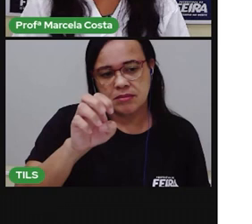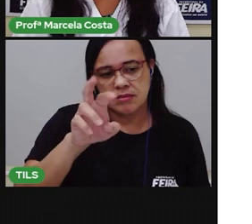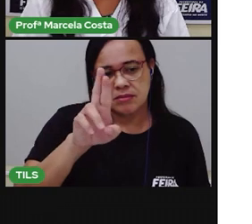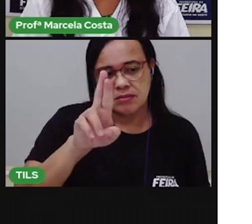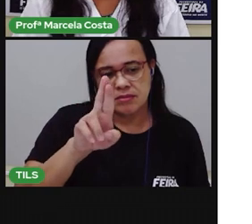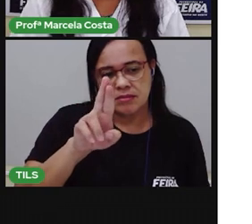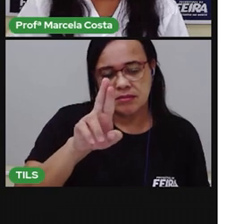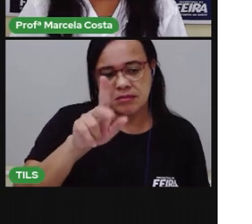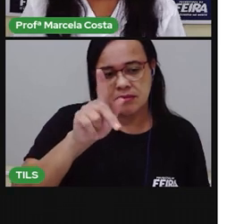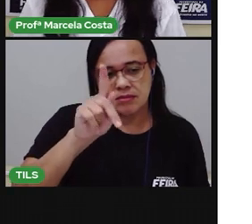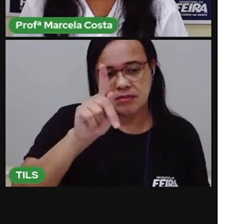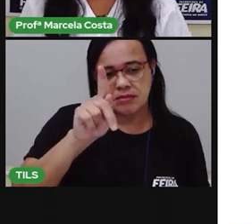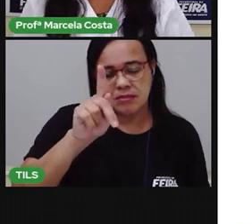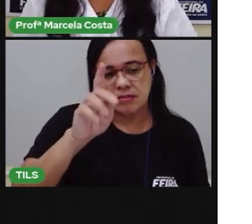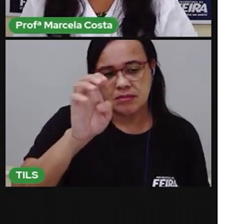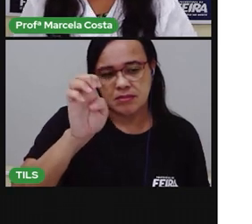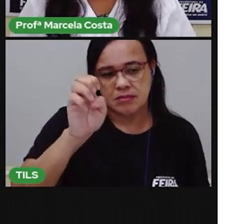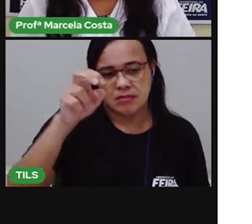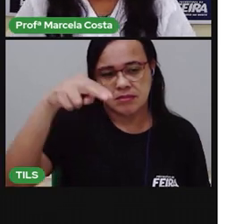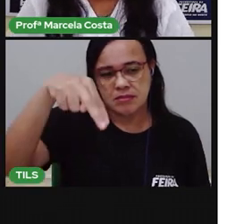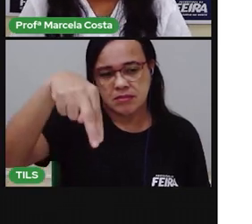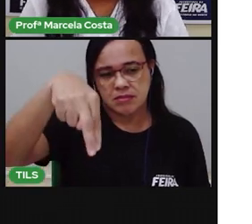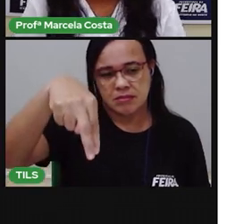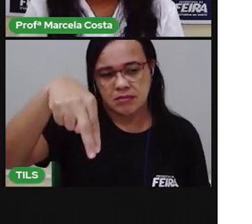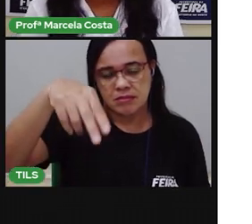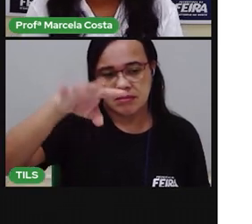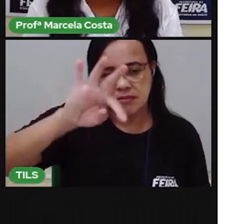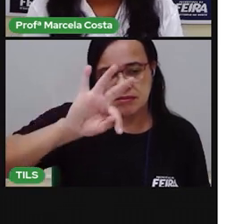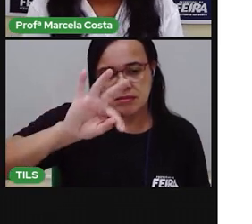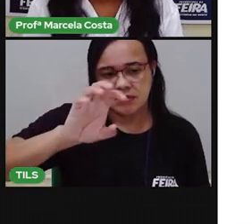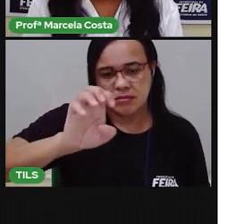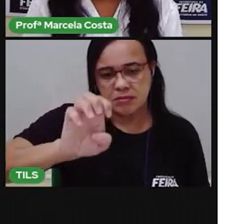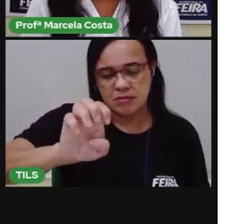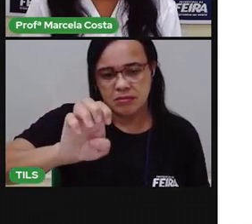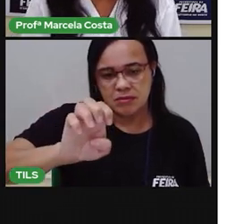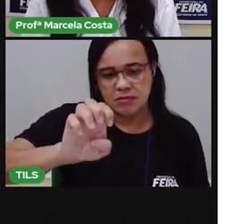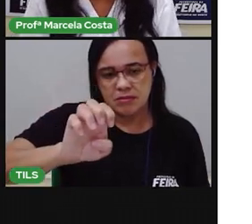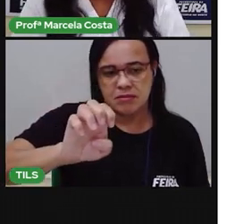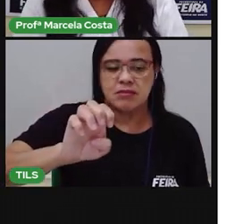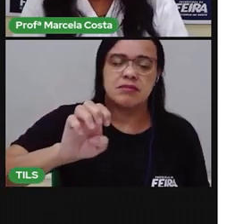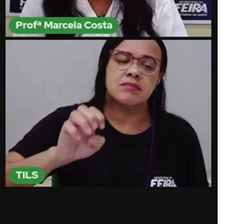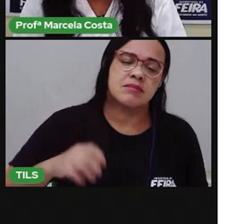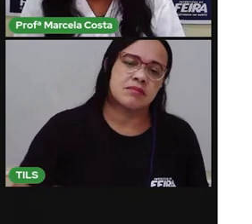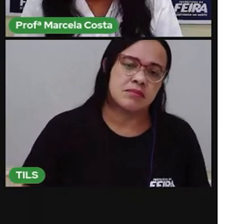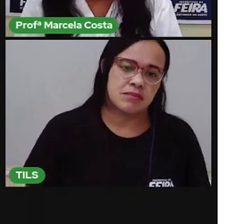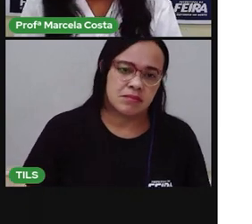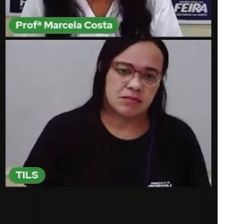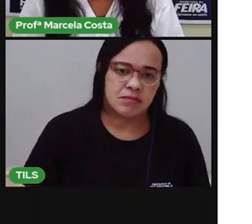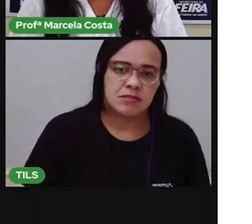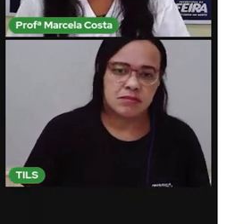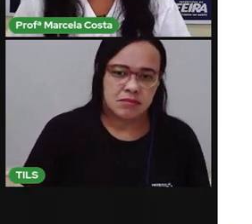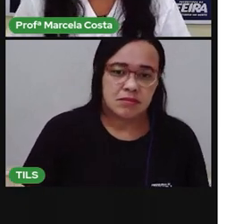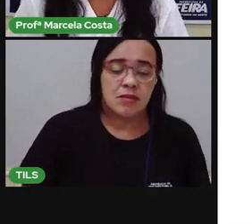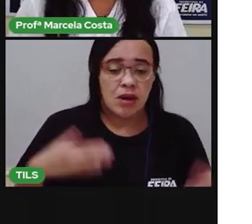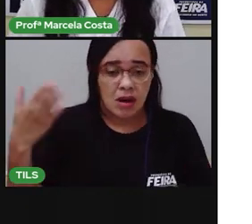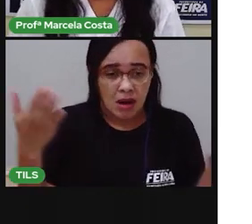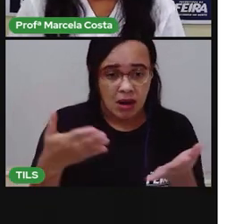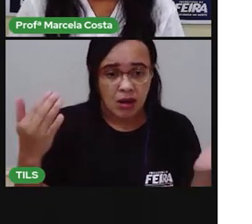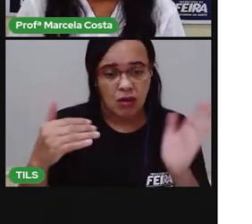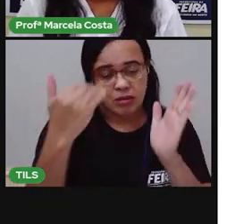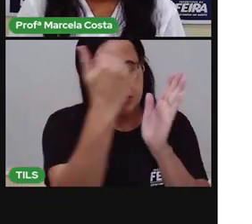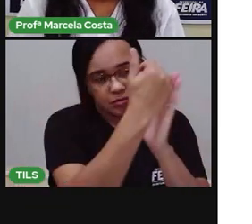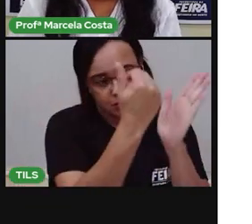Agora a gente vai fazer, crianças, uma lista de compras com produtos de higiene. Você